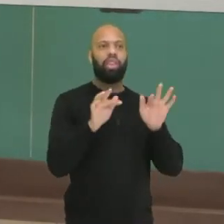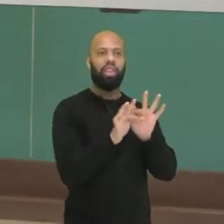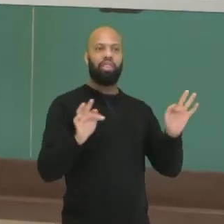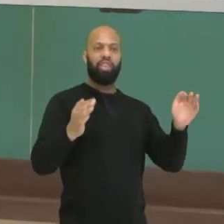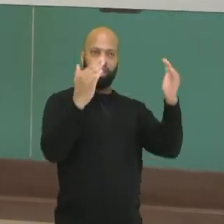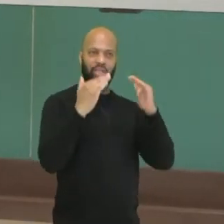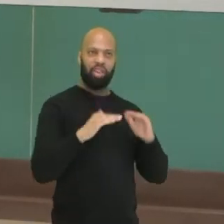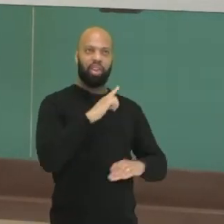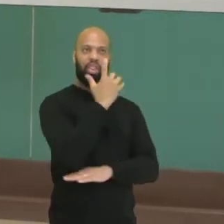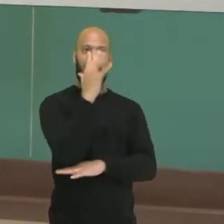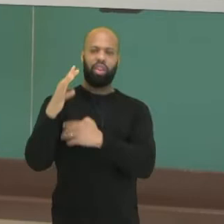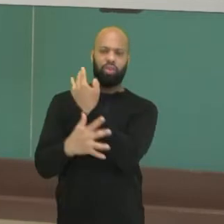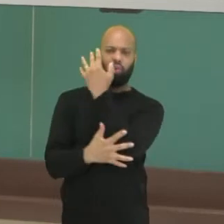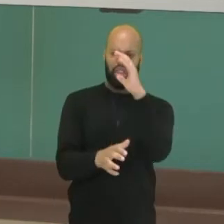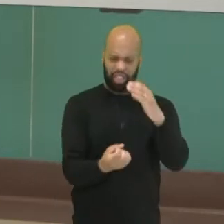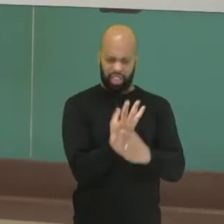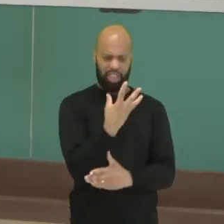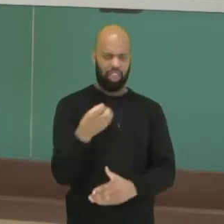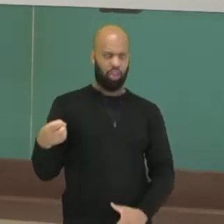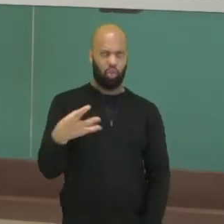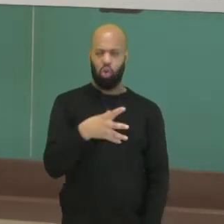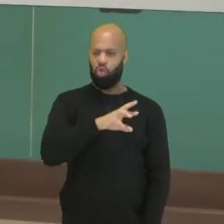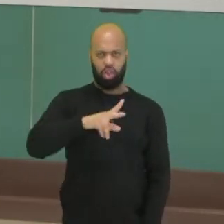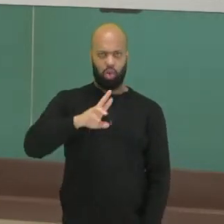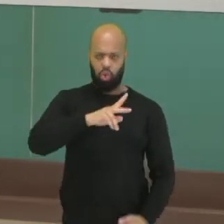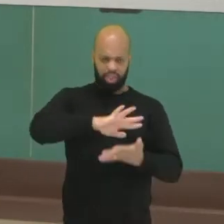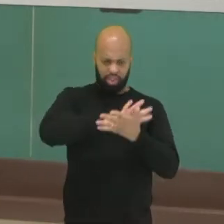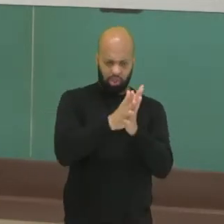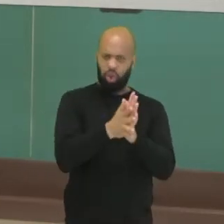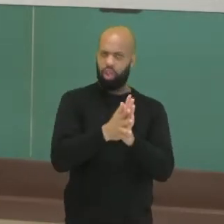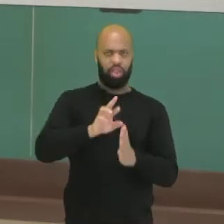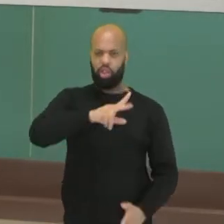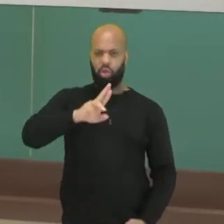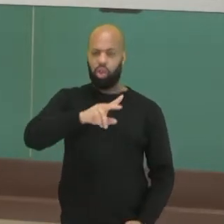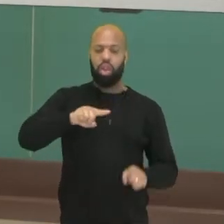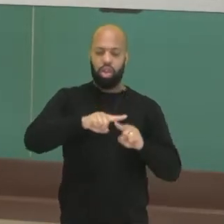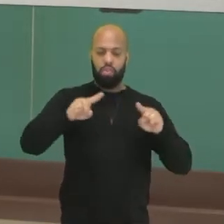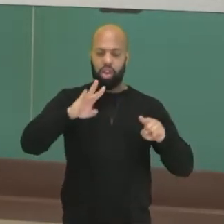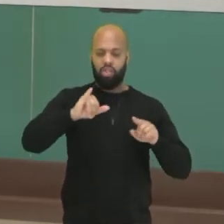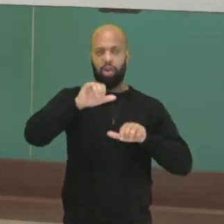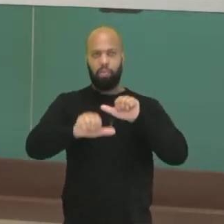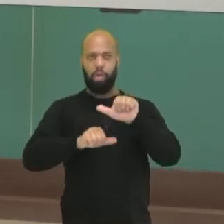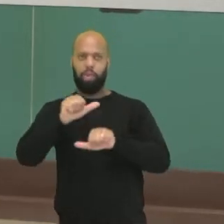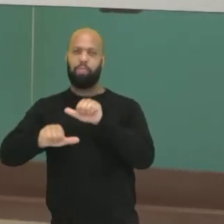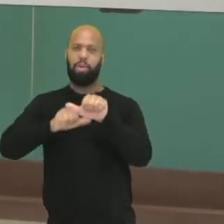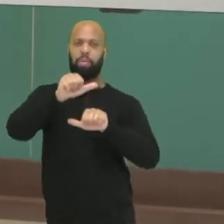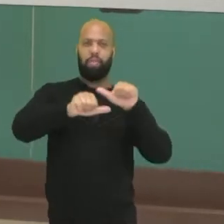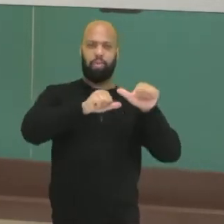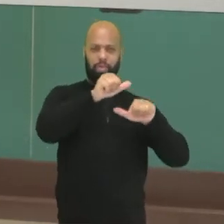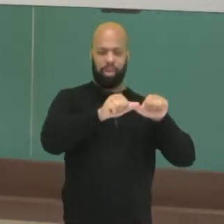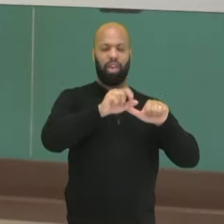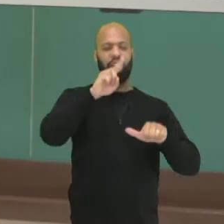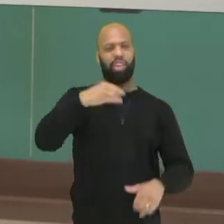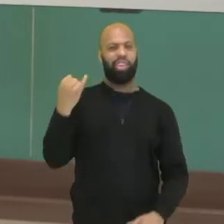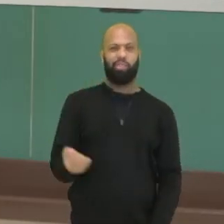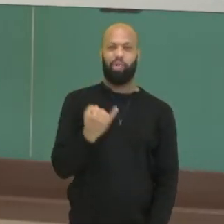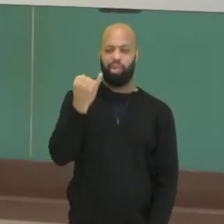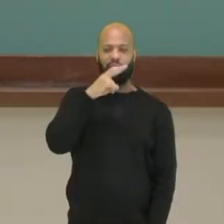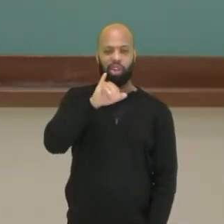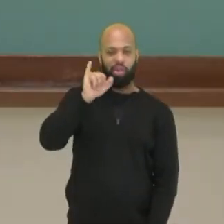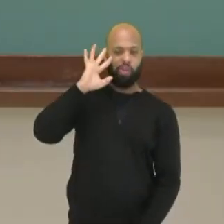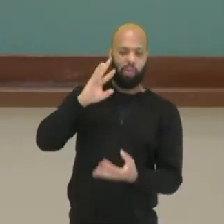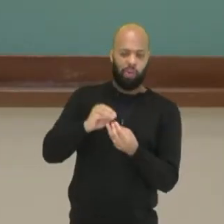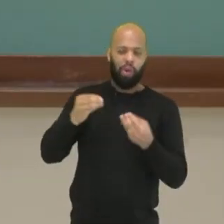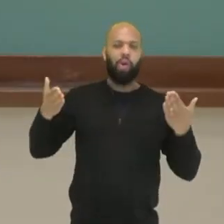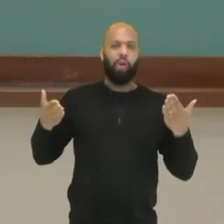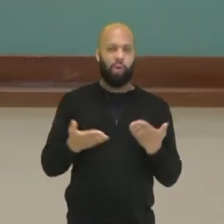na natureza nada se cria, nada se destrói, mas tudo se transforma. Princípio aí de Lavoisier. É importante para nós, a gente vai entender o porquê